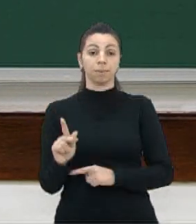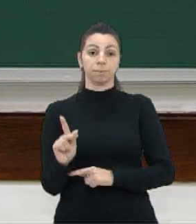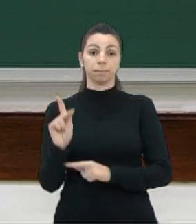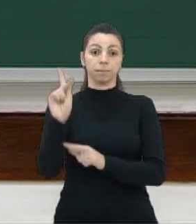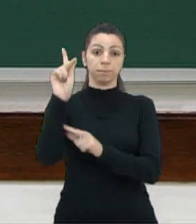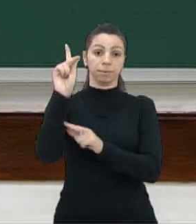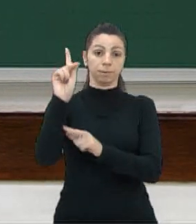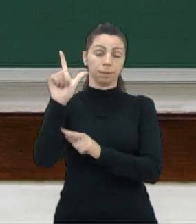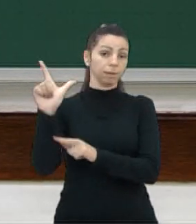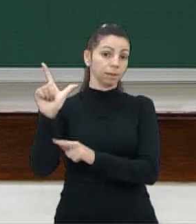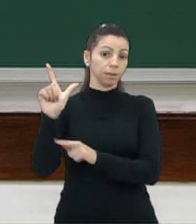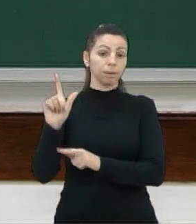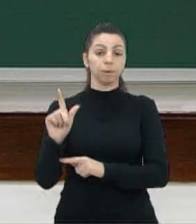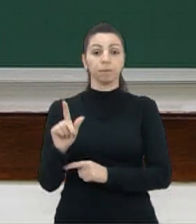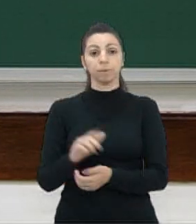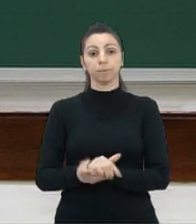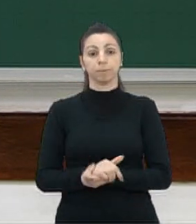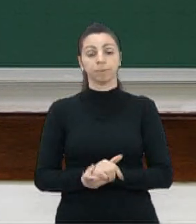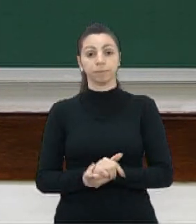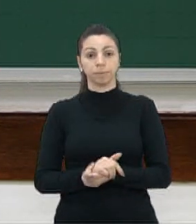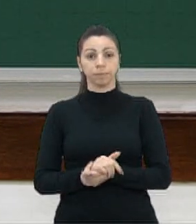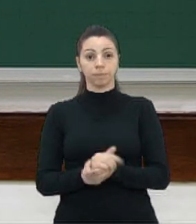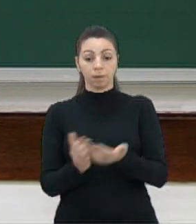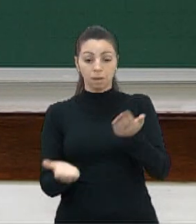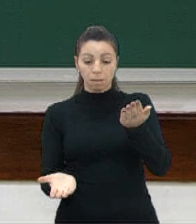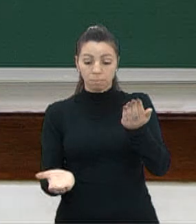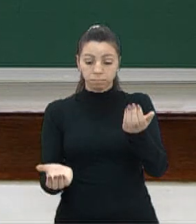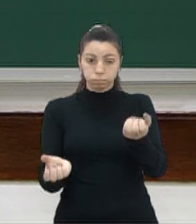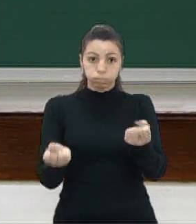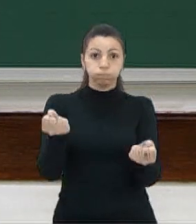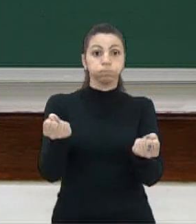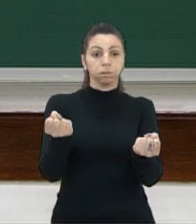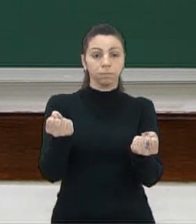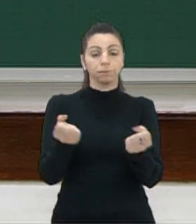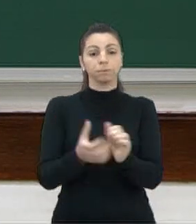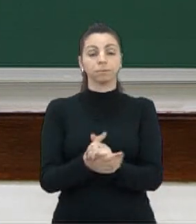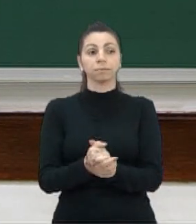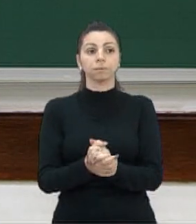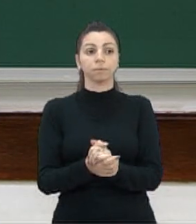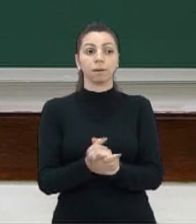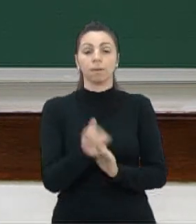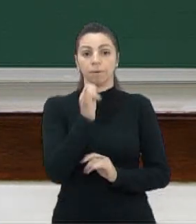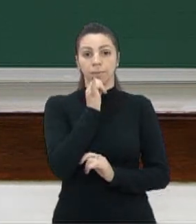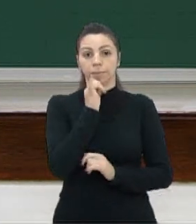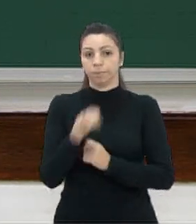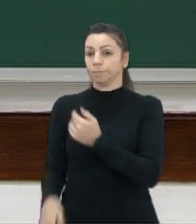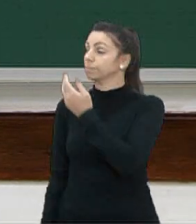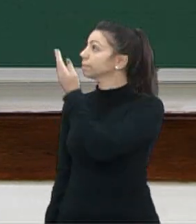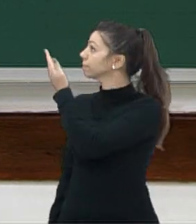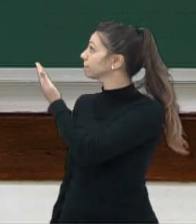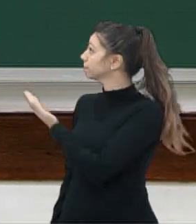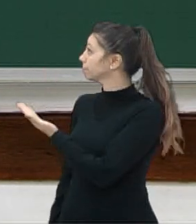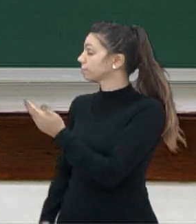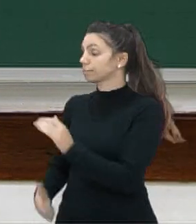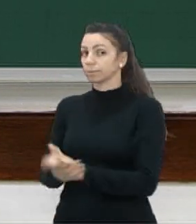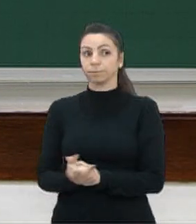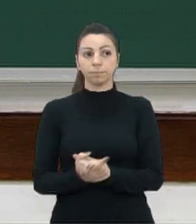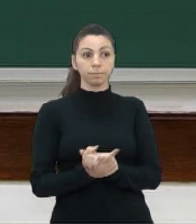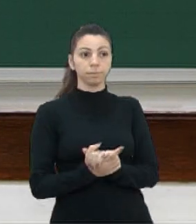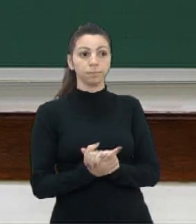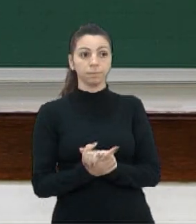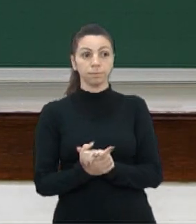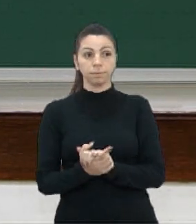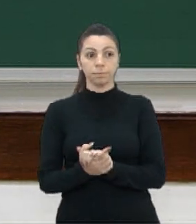é uma unidade de medida que mede a quantidade de matéria. Olha só o nosso exemplo aqui, a gente tem 1 mol